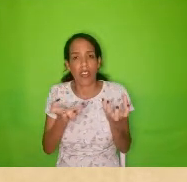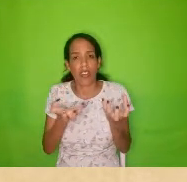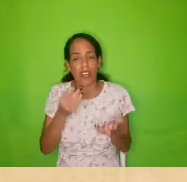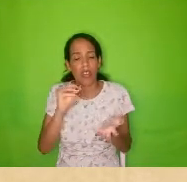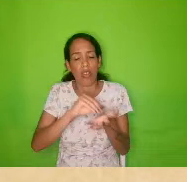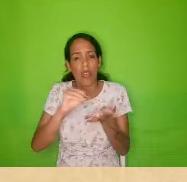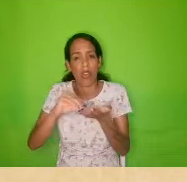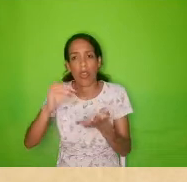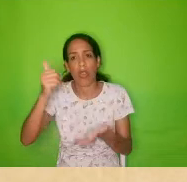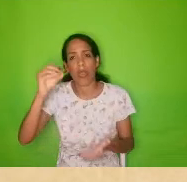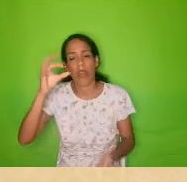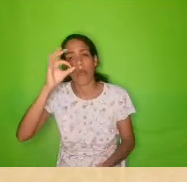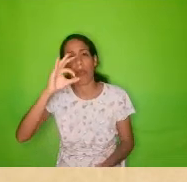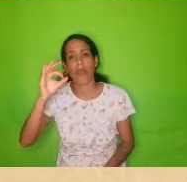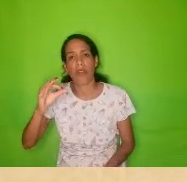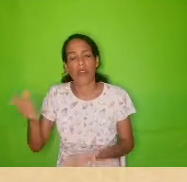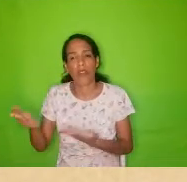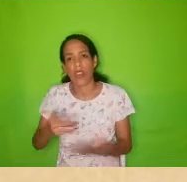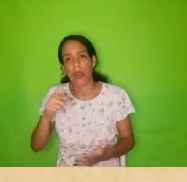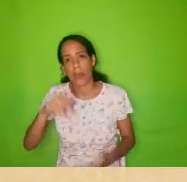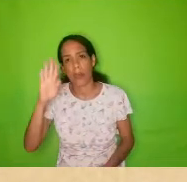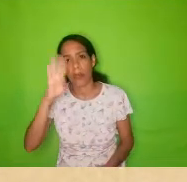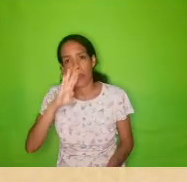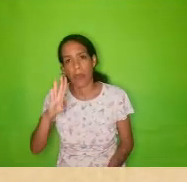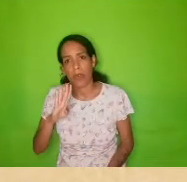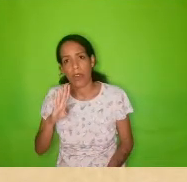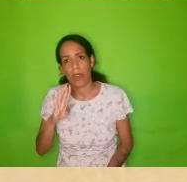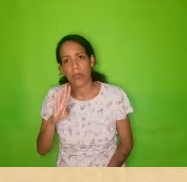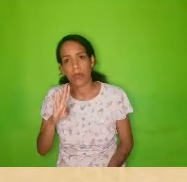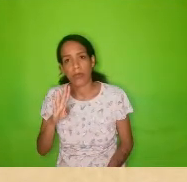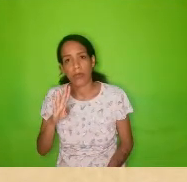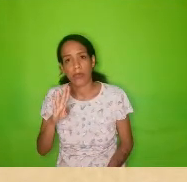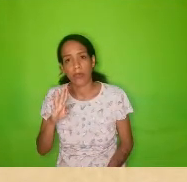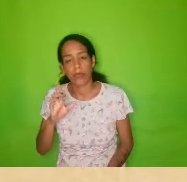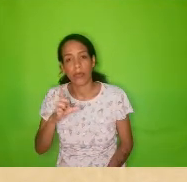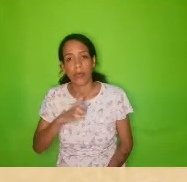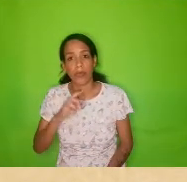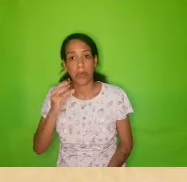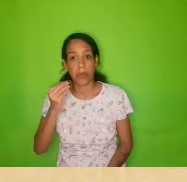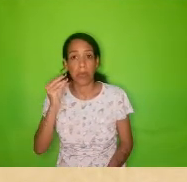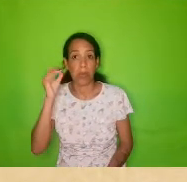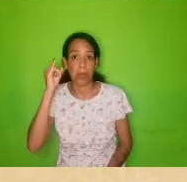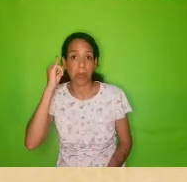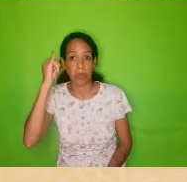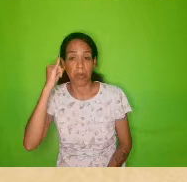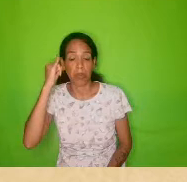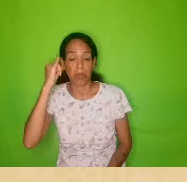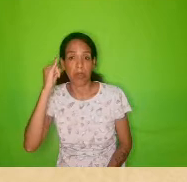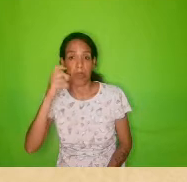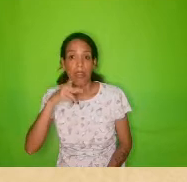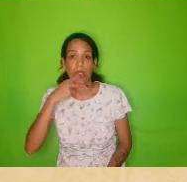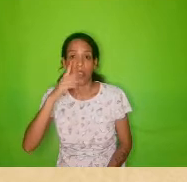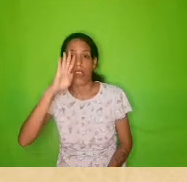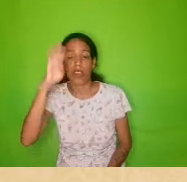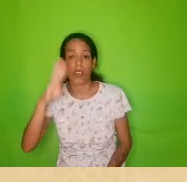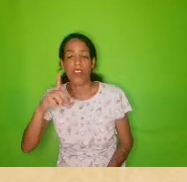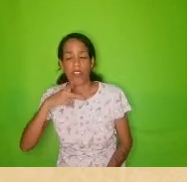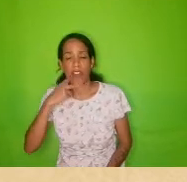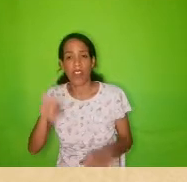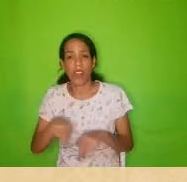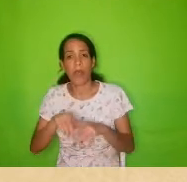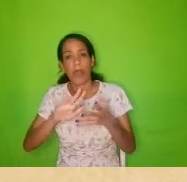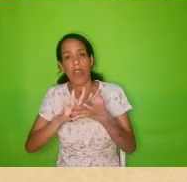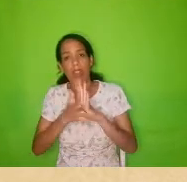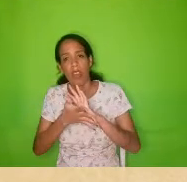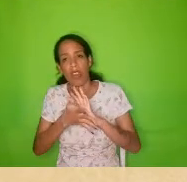dos africanos que vieram para o Brasil. É até interessante que o Brasil, a gente vai falar de racismo aqui, o Brasil